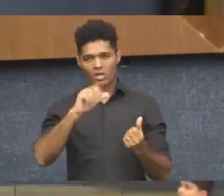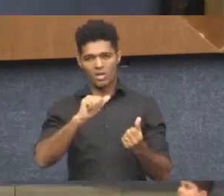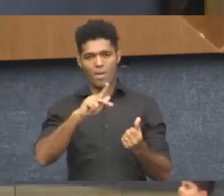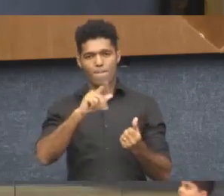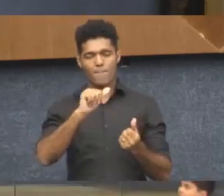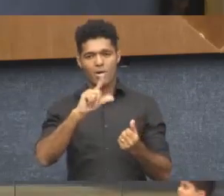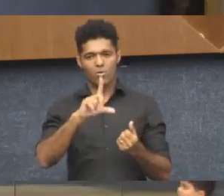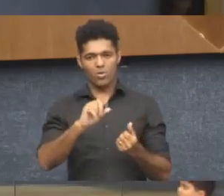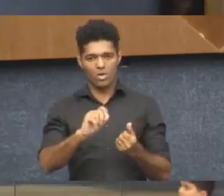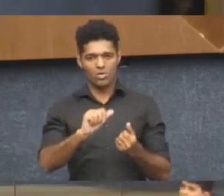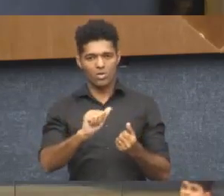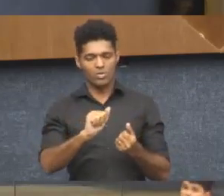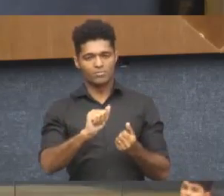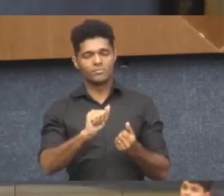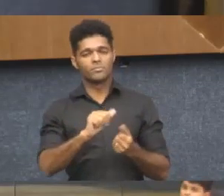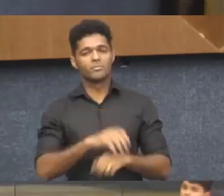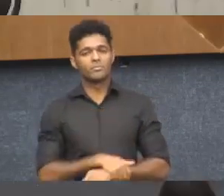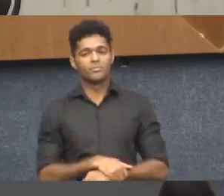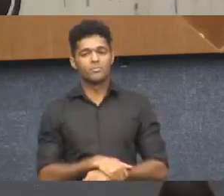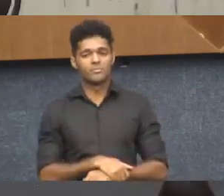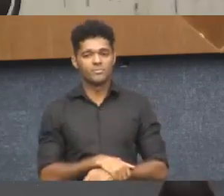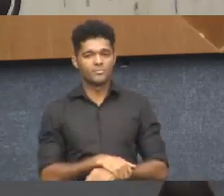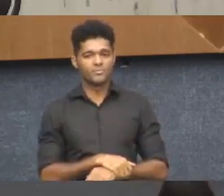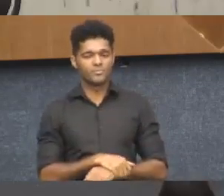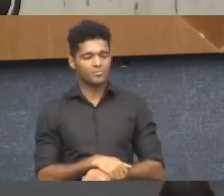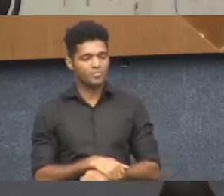de Melo Araújo.